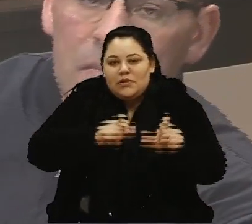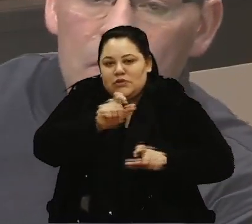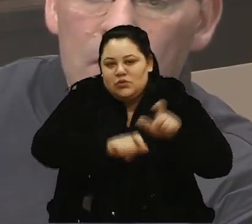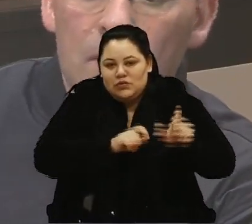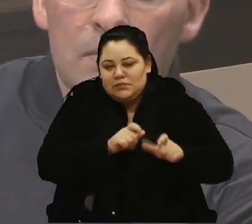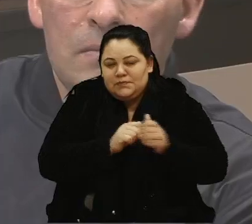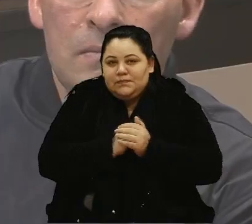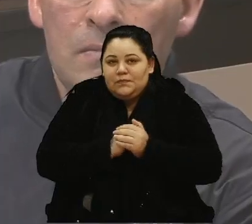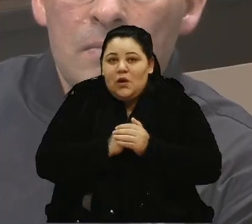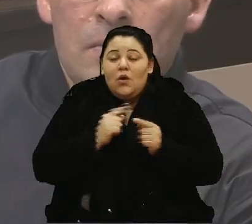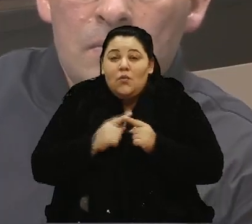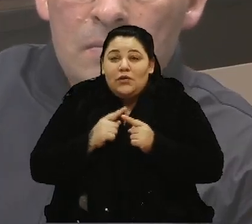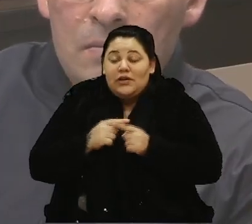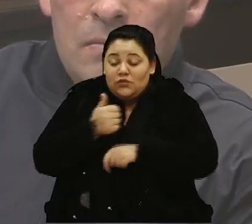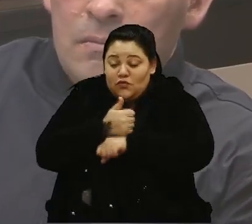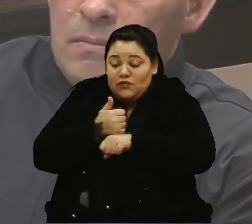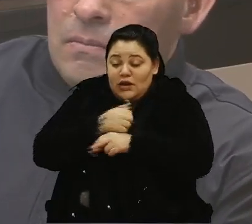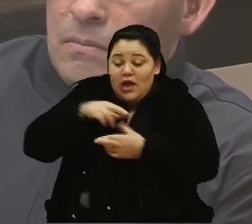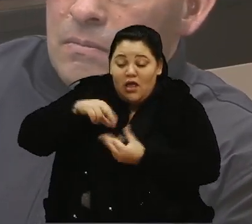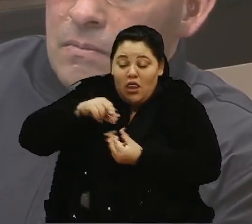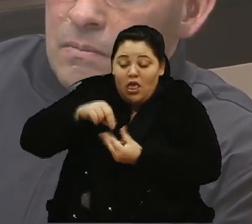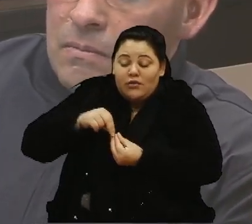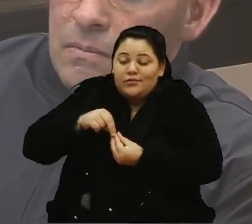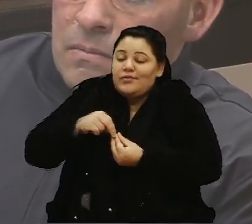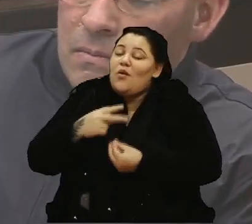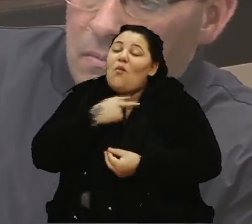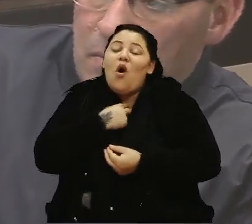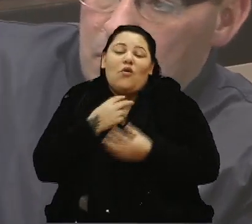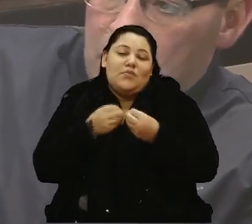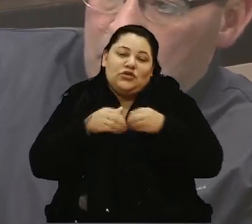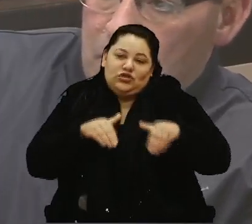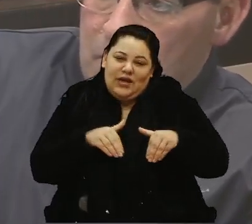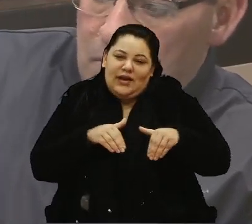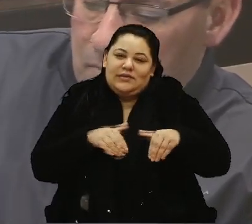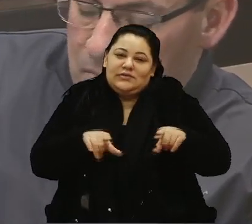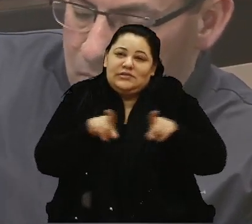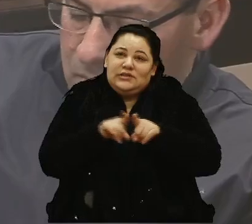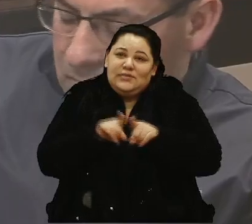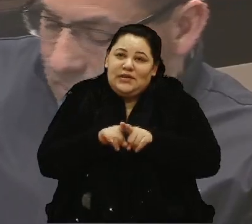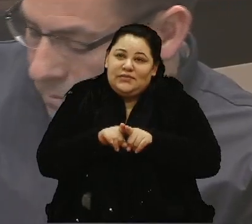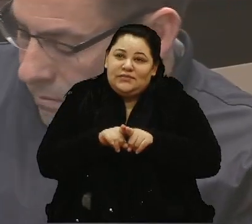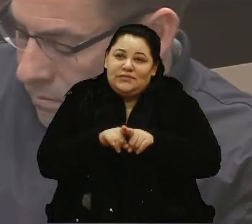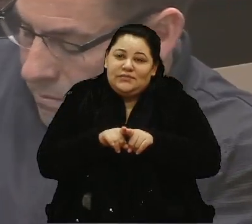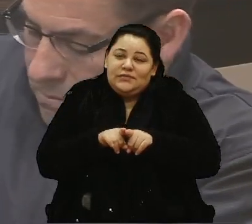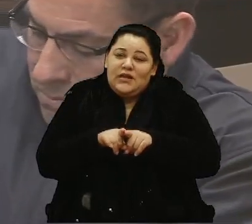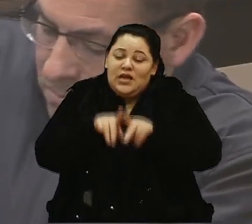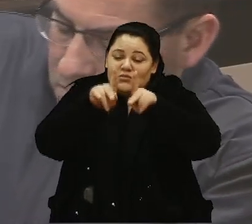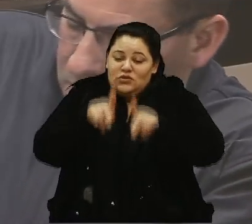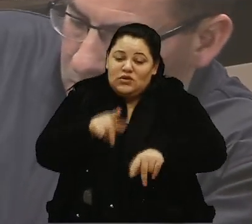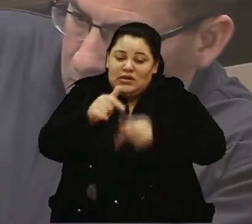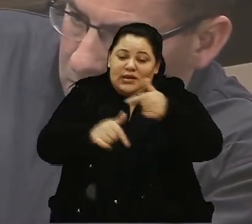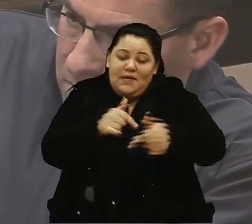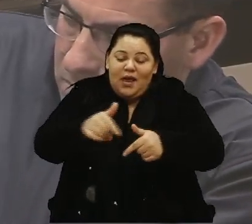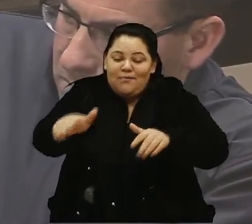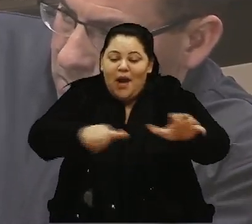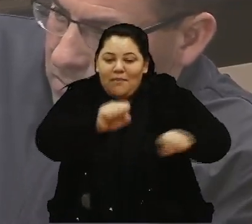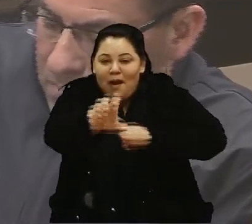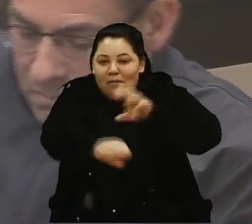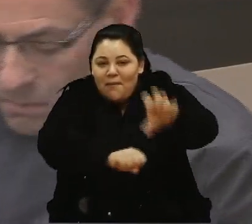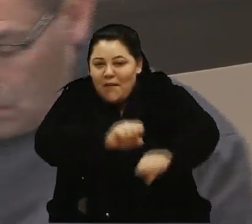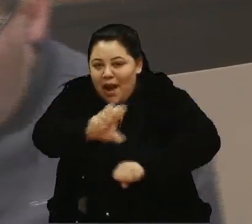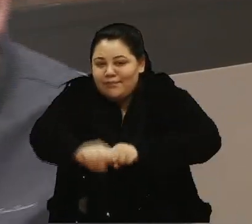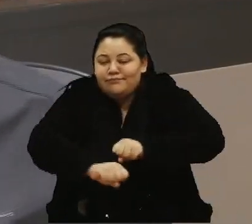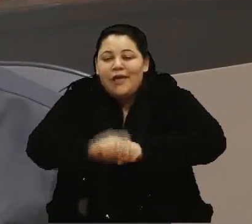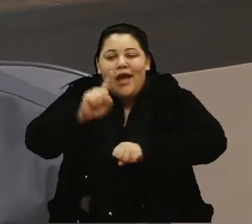Os recicladores não podem ficar com um ano só e, ao mesmo tempo, os catadores também estão reféns dessa situação. Então, um problema complexo que envolve a cidade